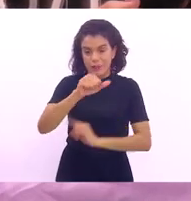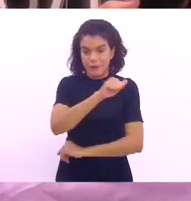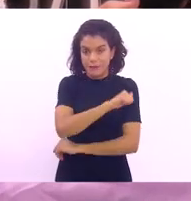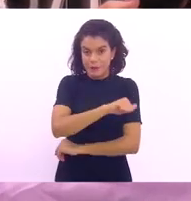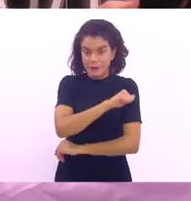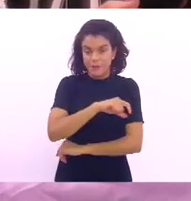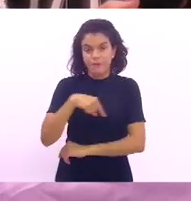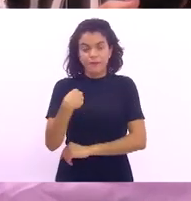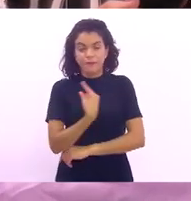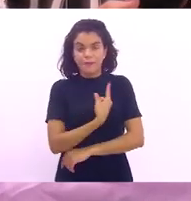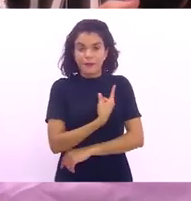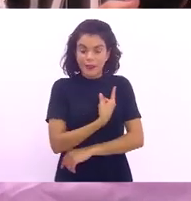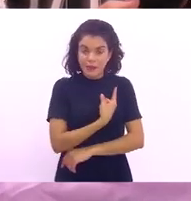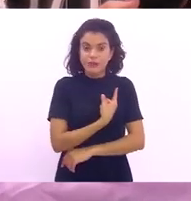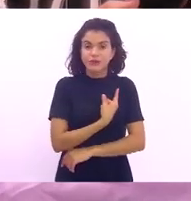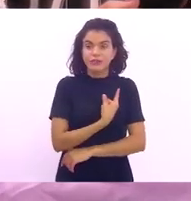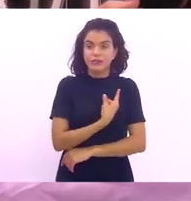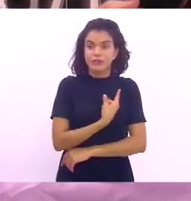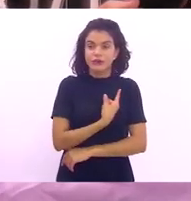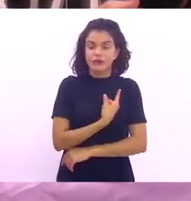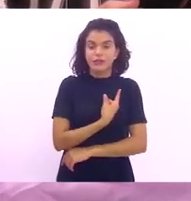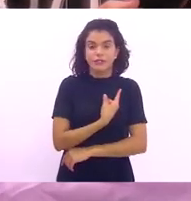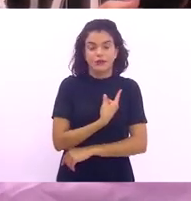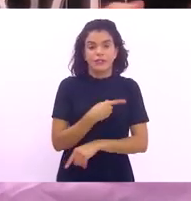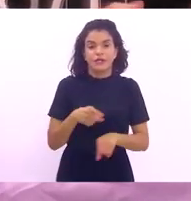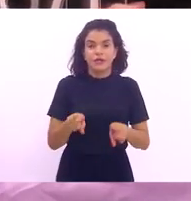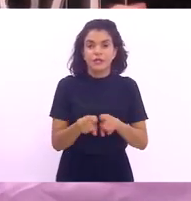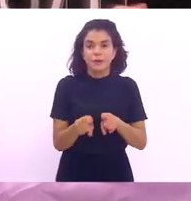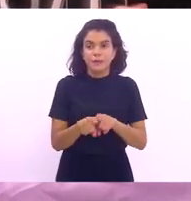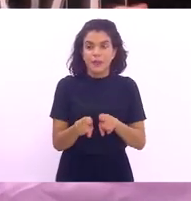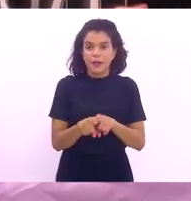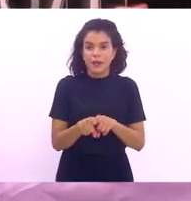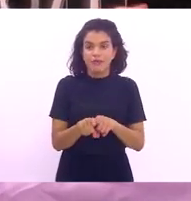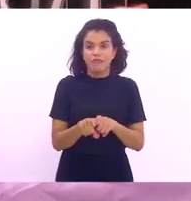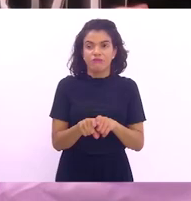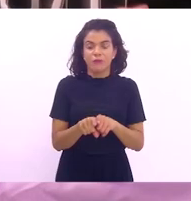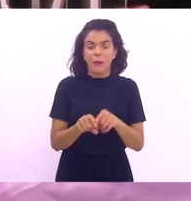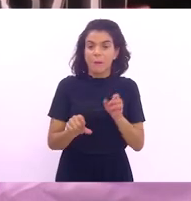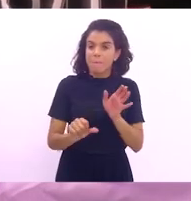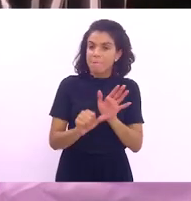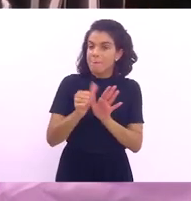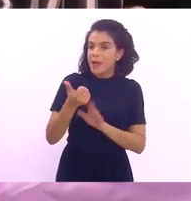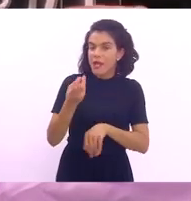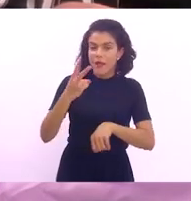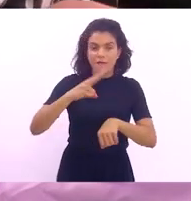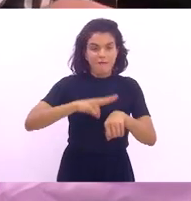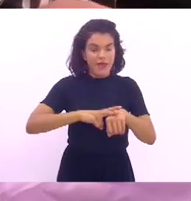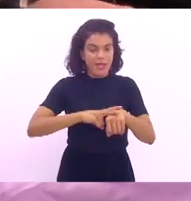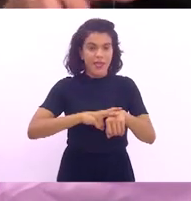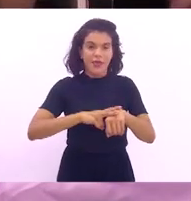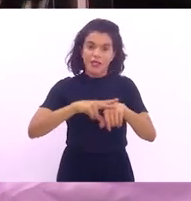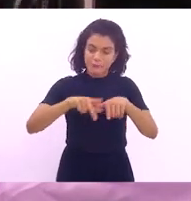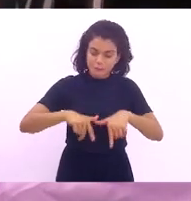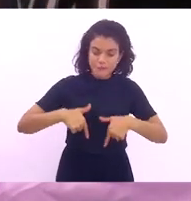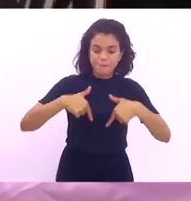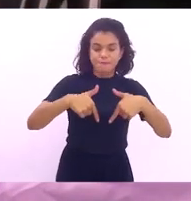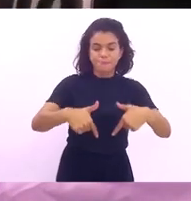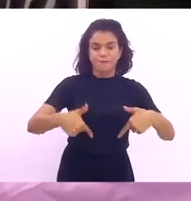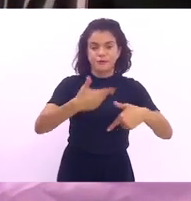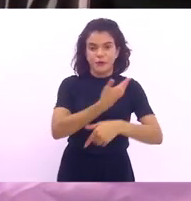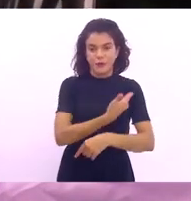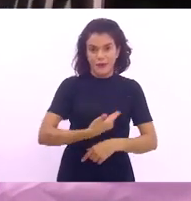e a gente que entra está no primeiro né primeiro mandato apesar de